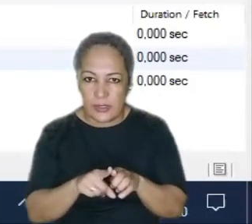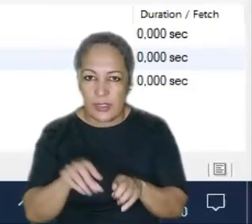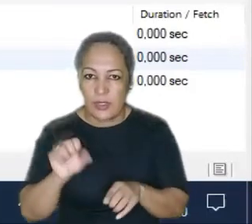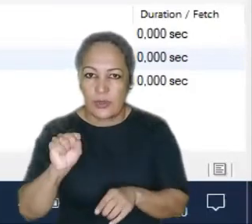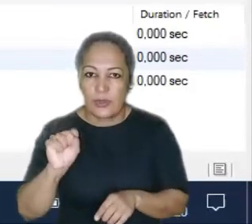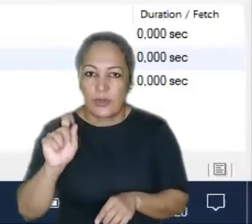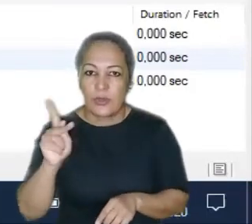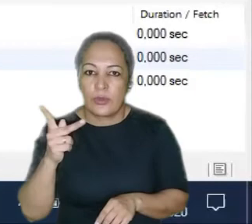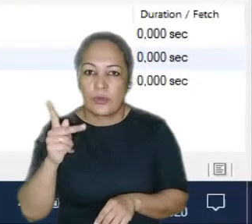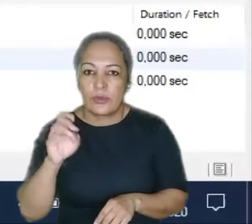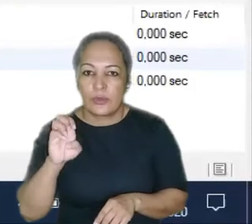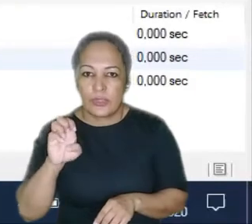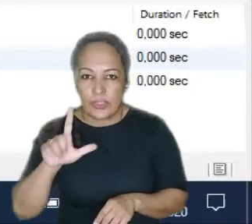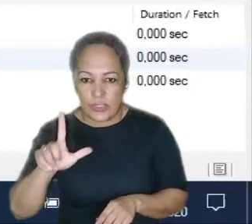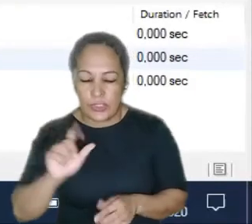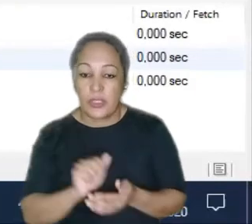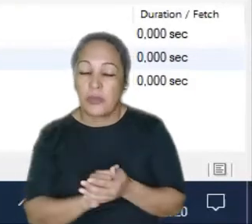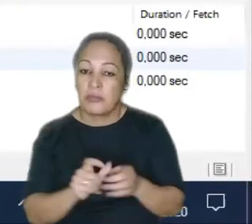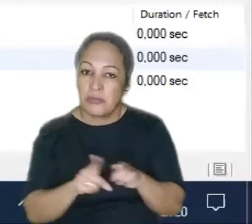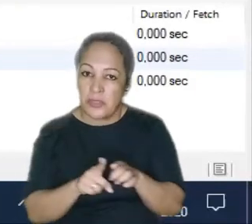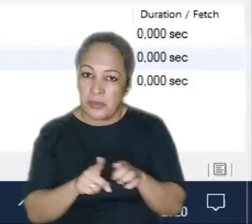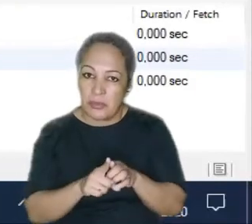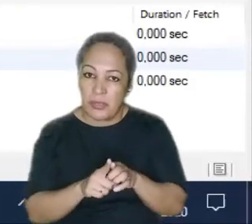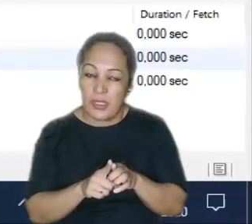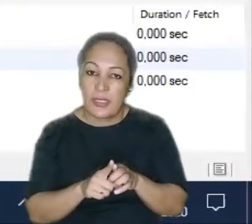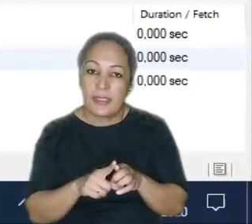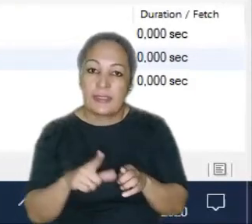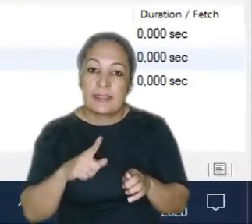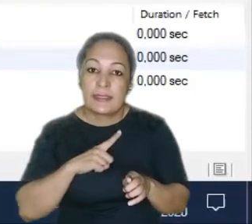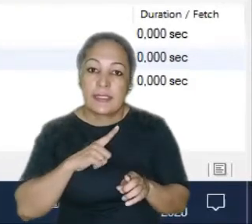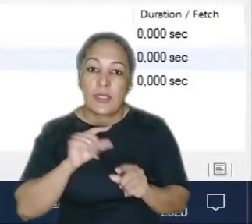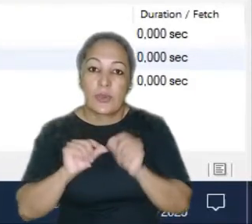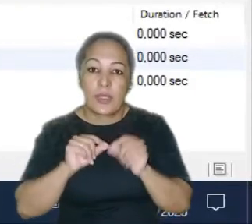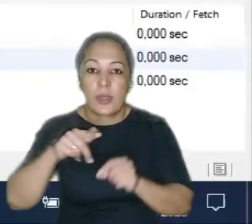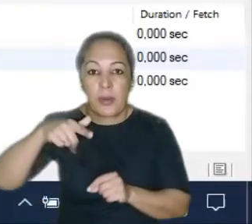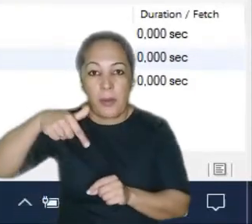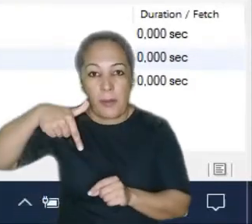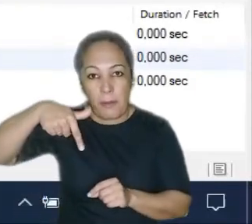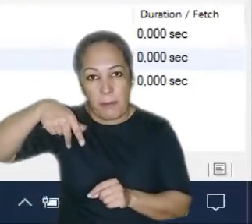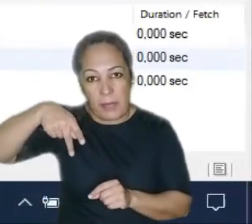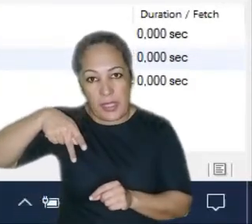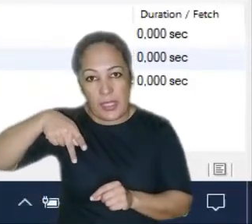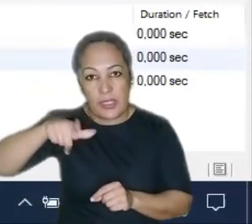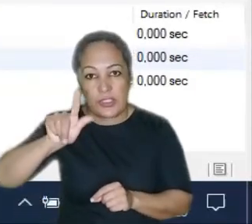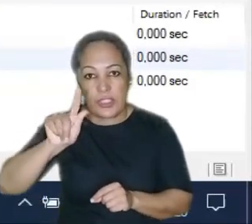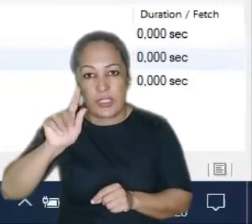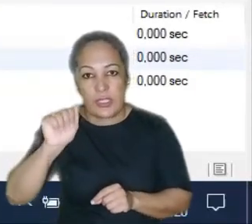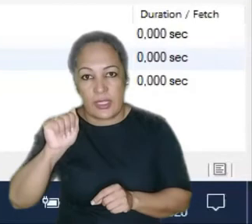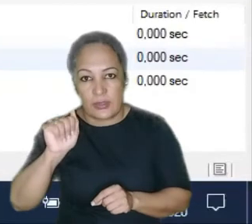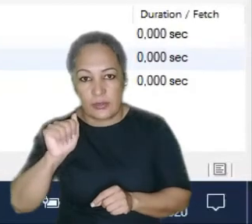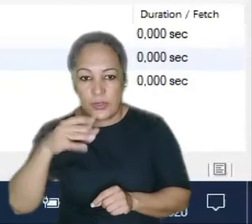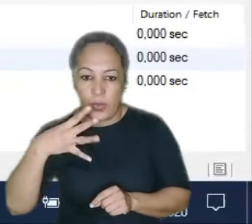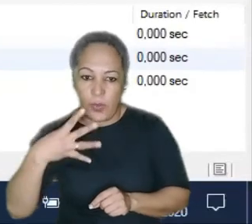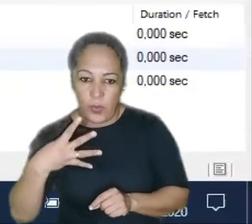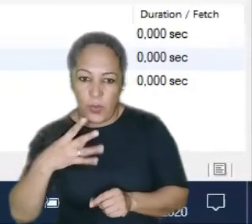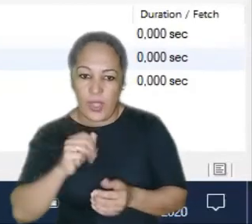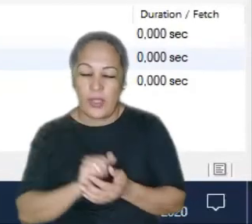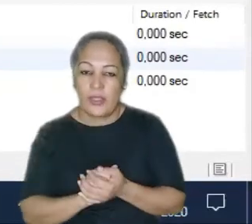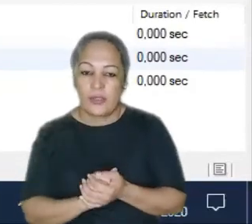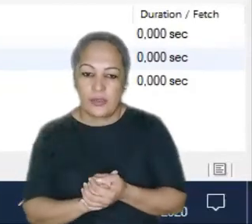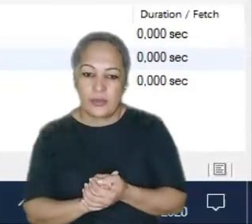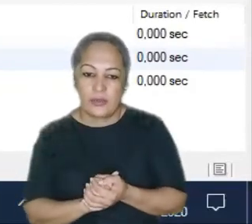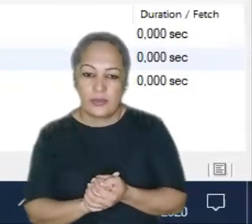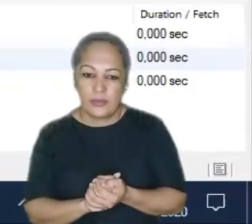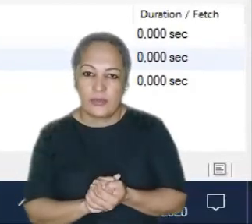Shell, e tem o PGAdmin 4. O PGAdmin 4 é a parte gráfica, é a parte da